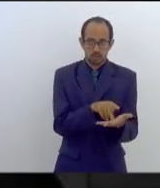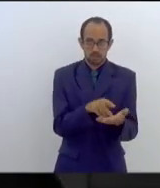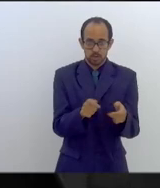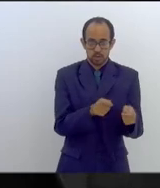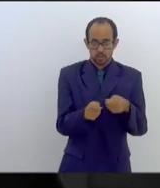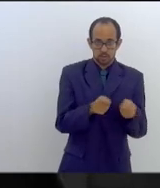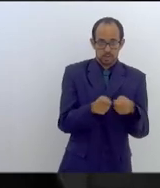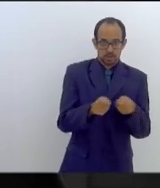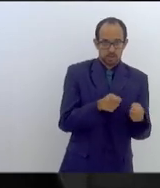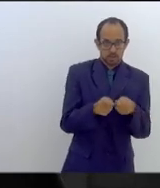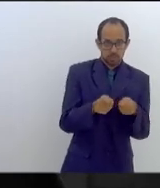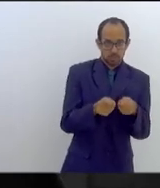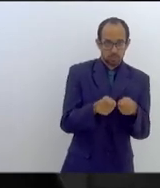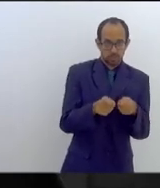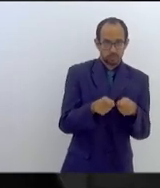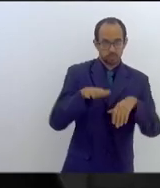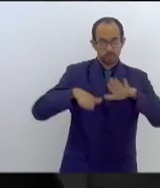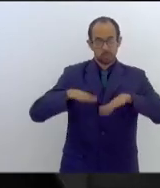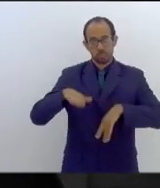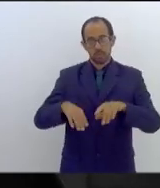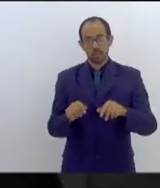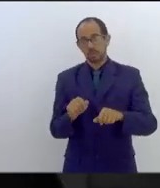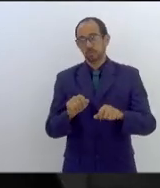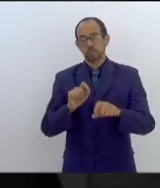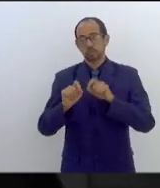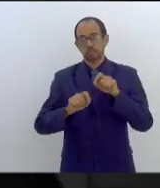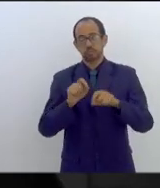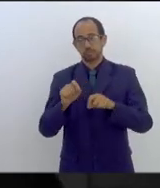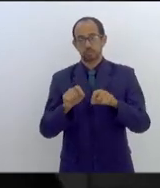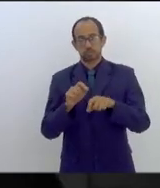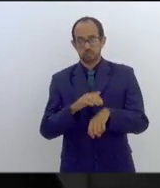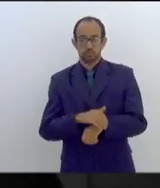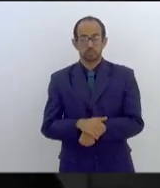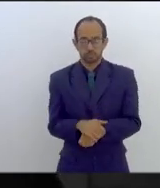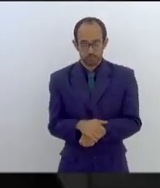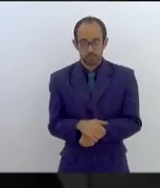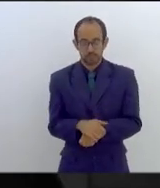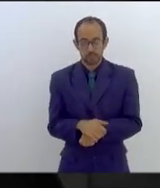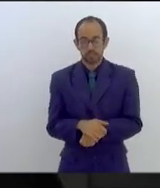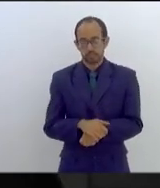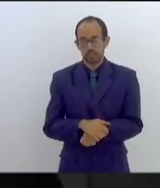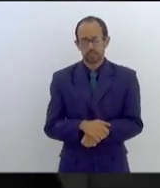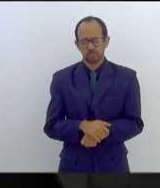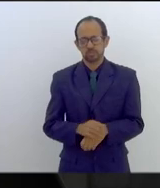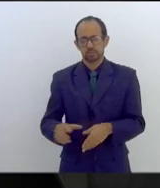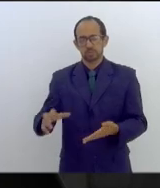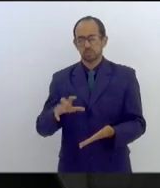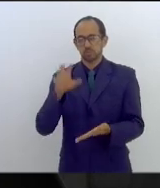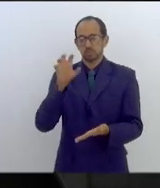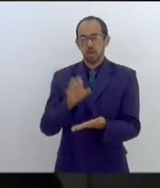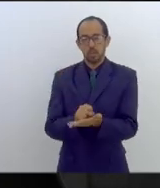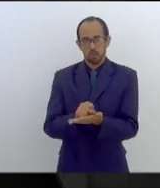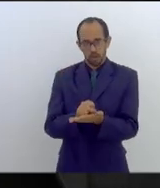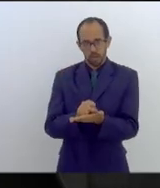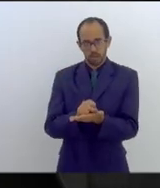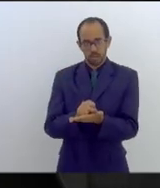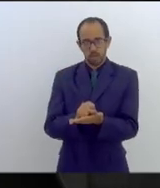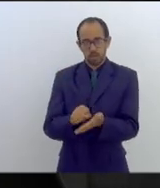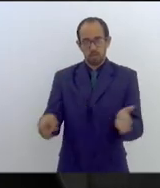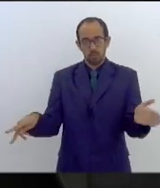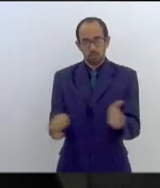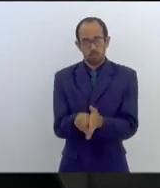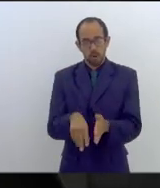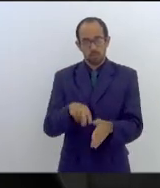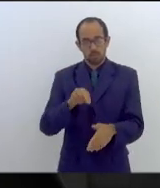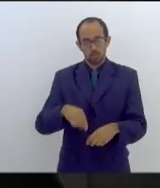foram tratadas. Isso depende ainda, deputada Marta Rocha, de homologação por parte do Ministério Público e